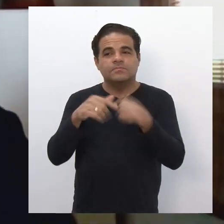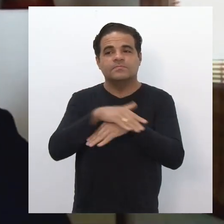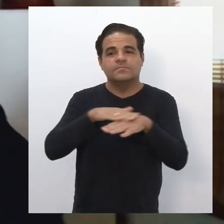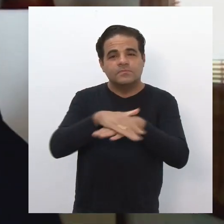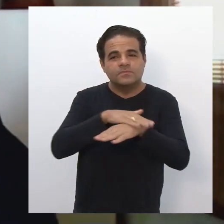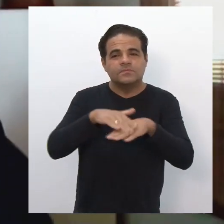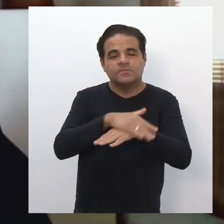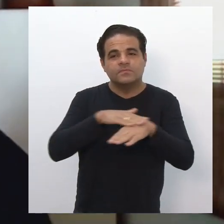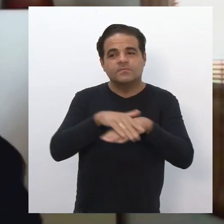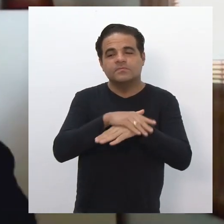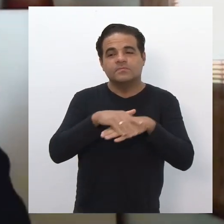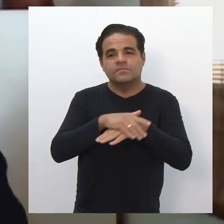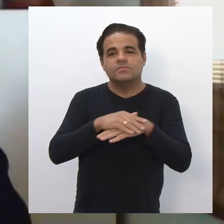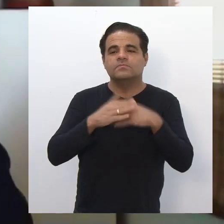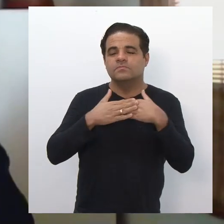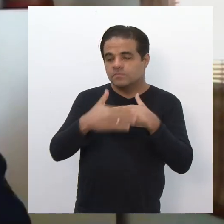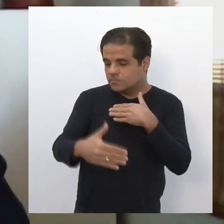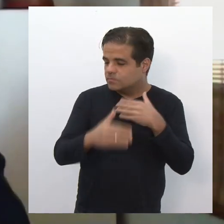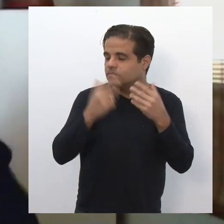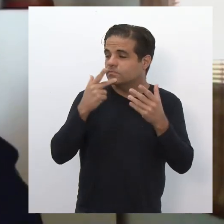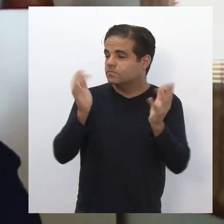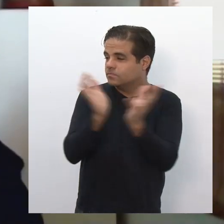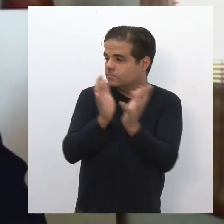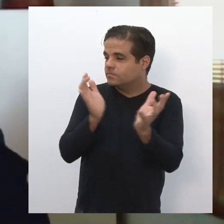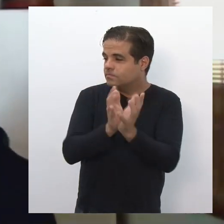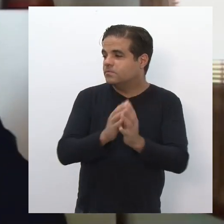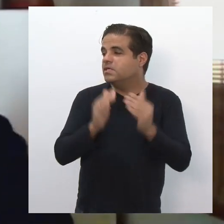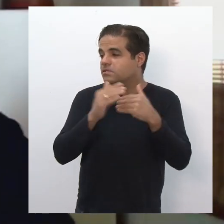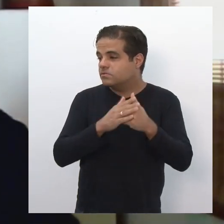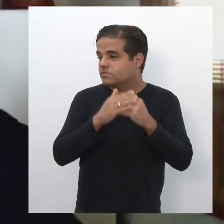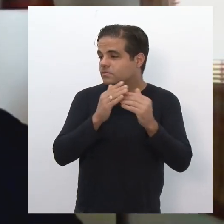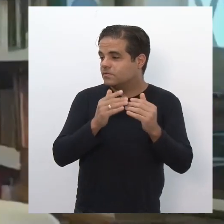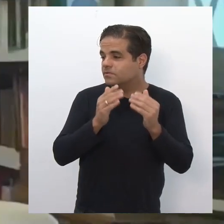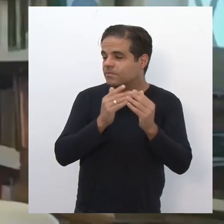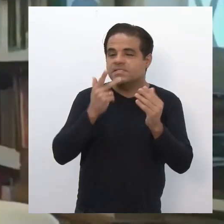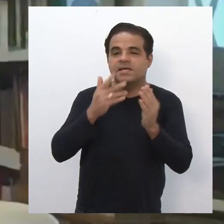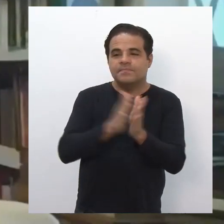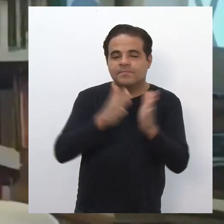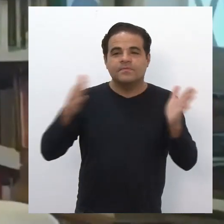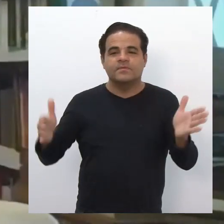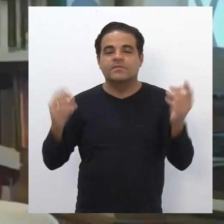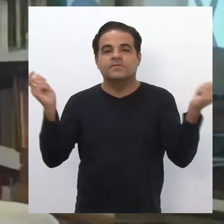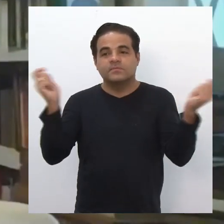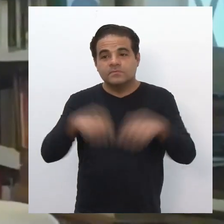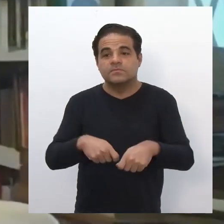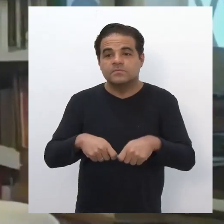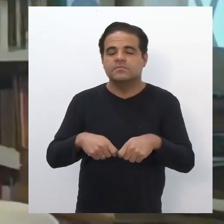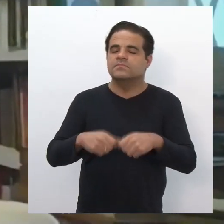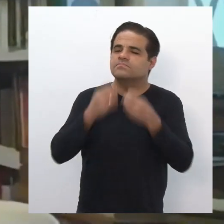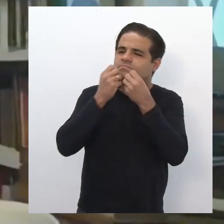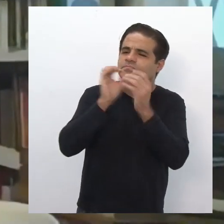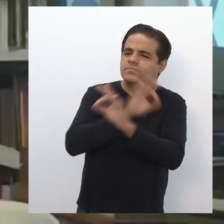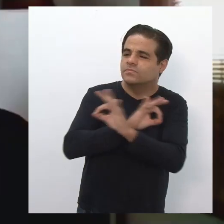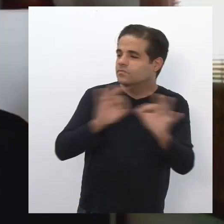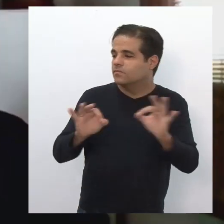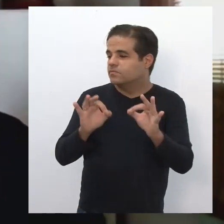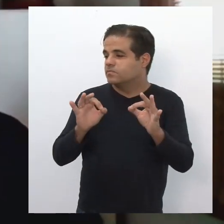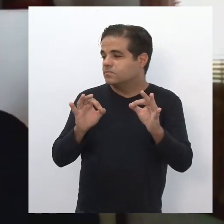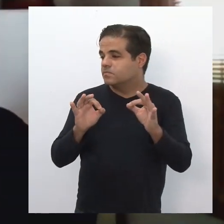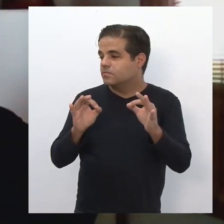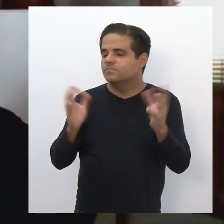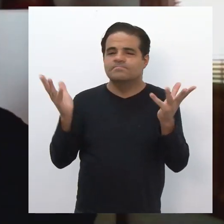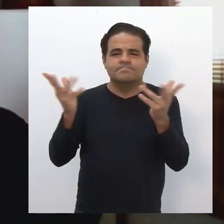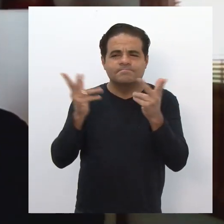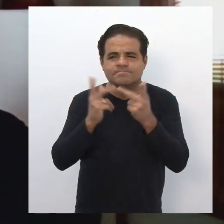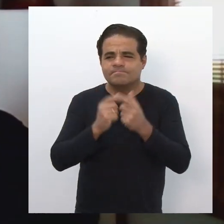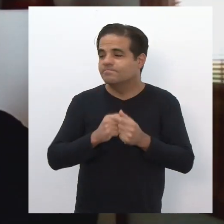falar especificamente sobre esse público. Fechado? Mais do que topado, vai ser uma delícia. Maravilha. Traz a